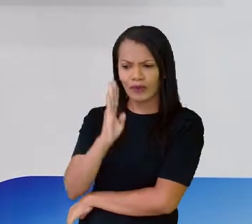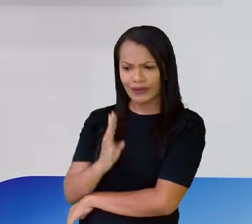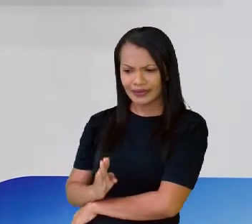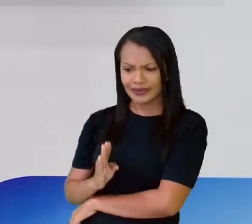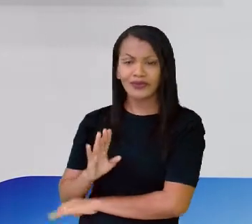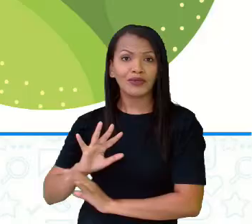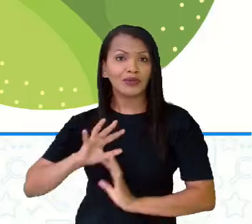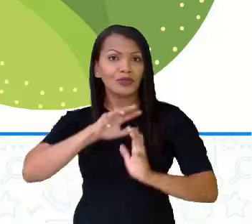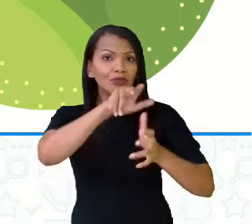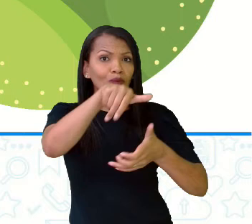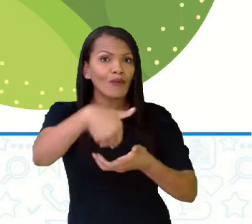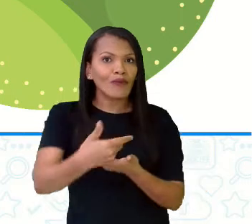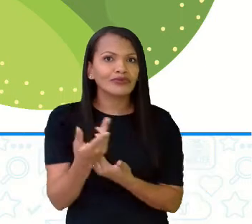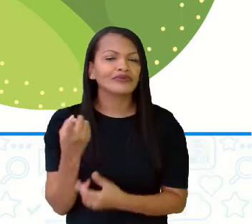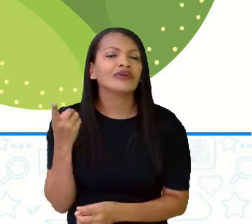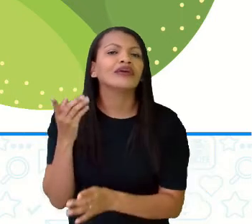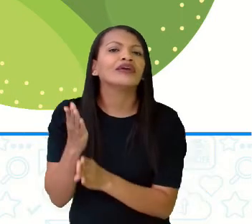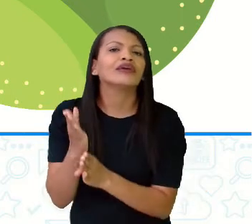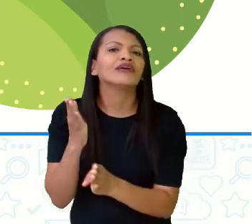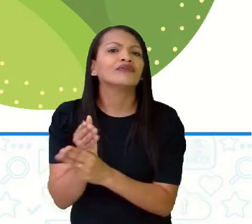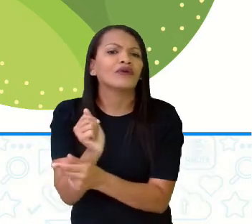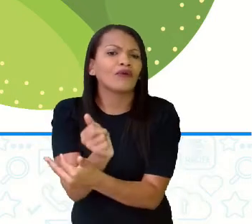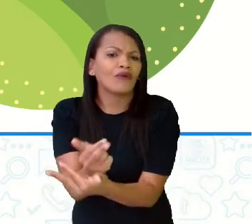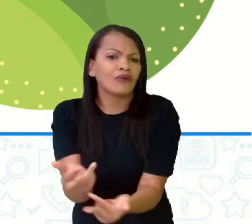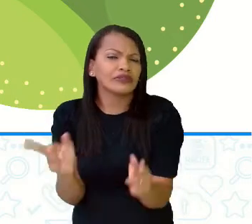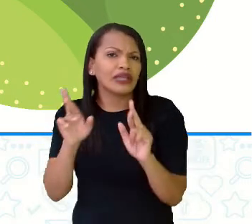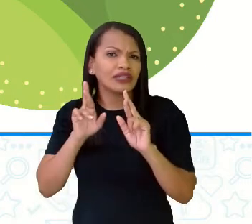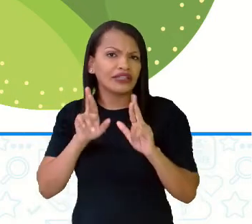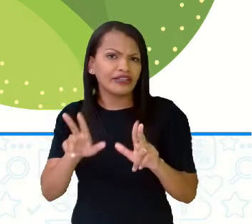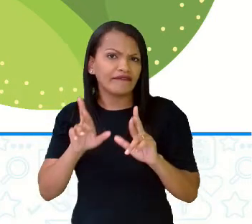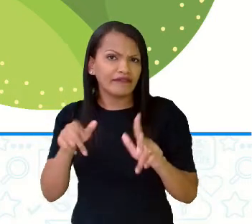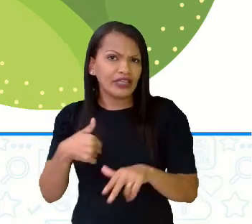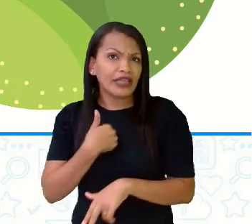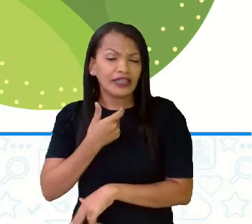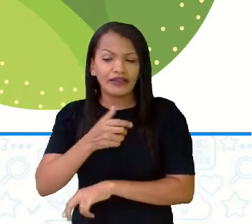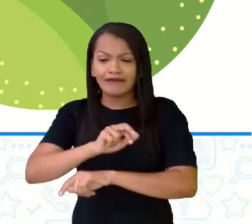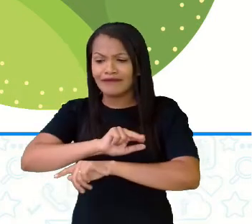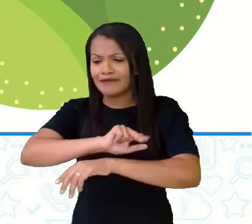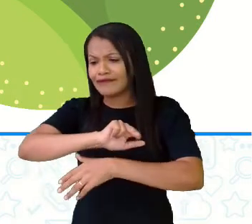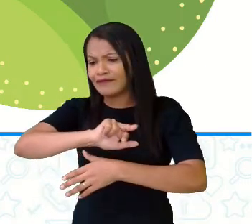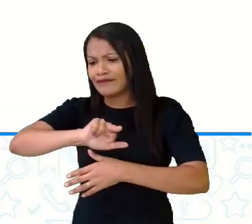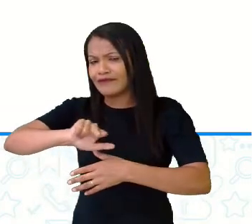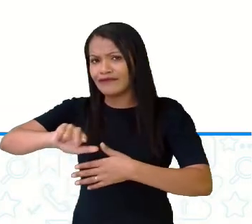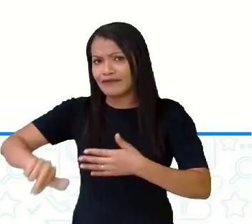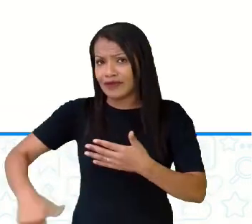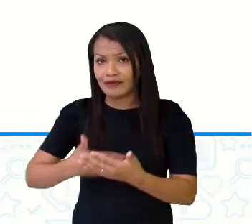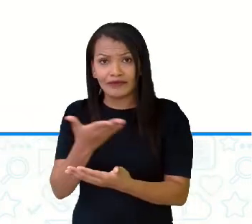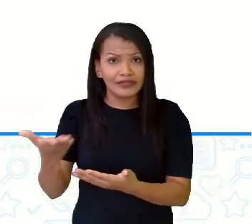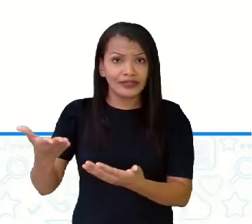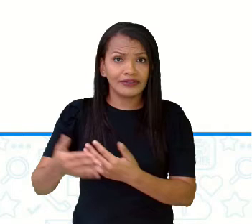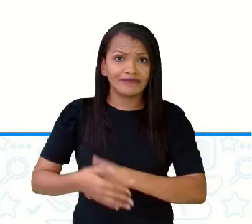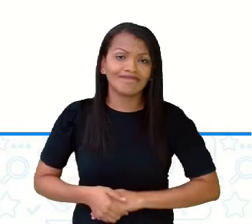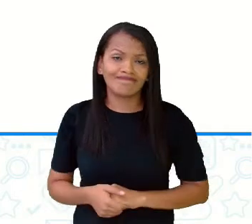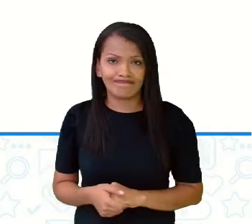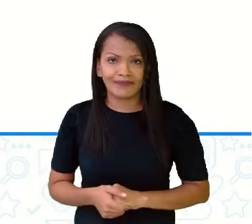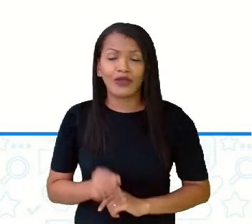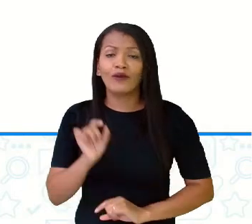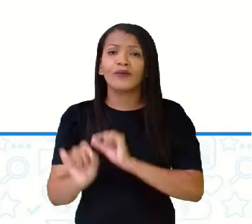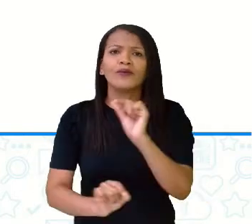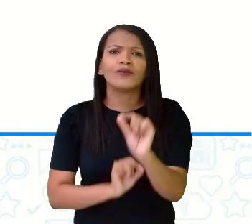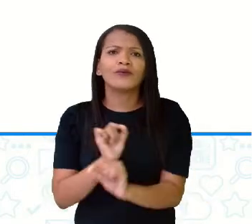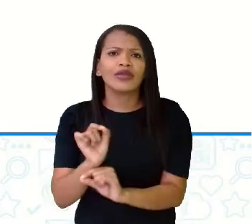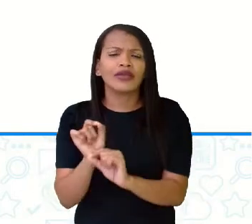a gente encontra imagens bastante diferentes, que eu quis diversificar para vocês. E o que a